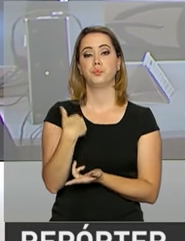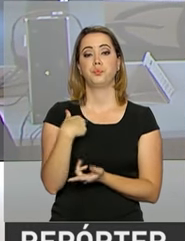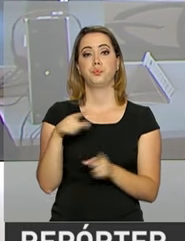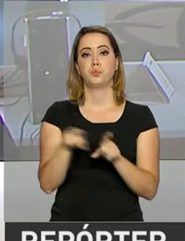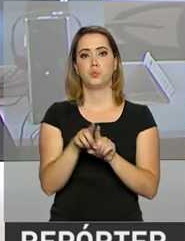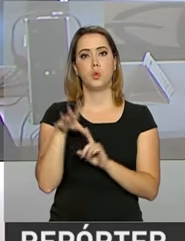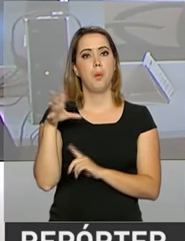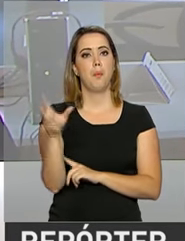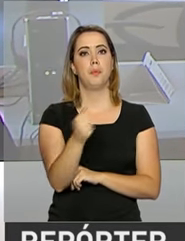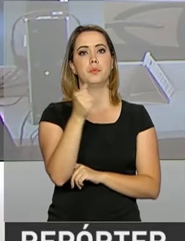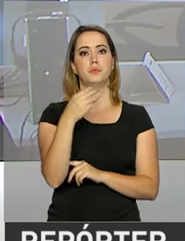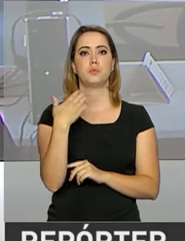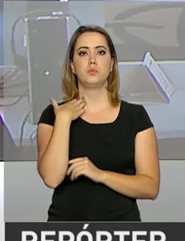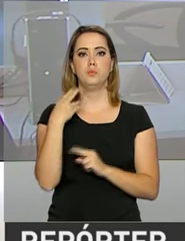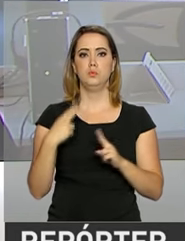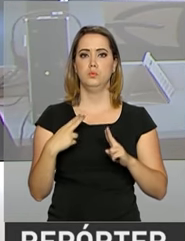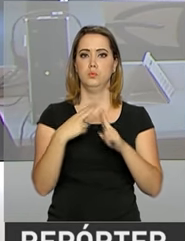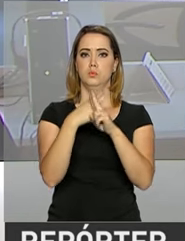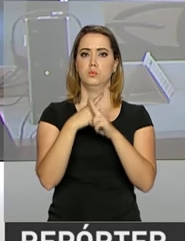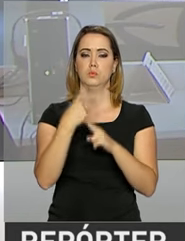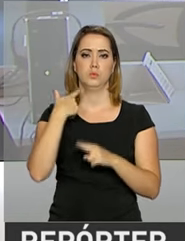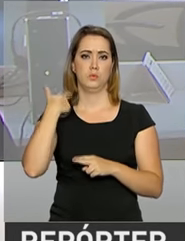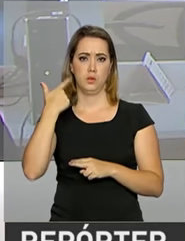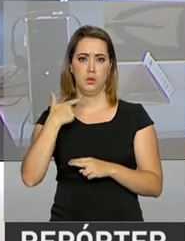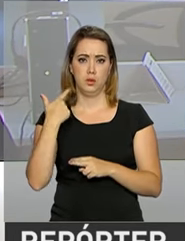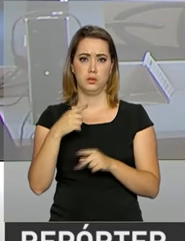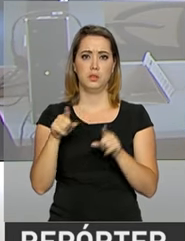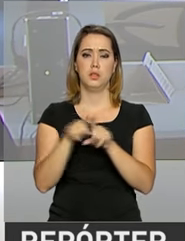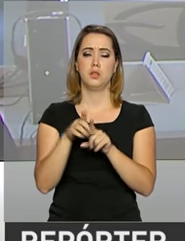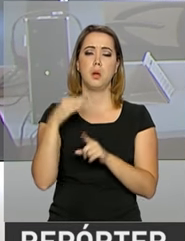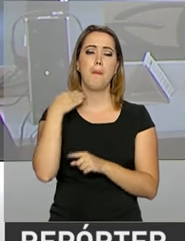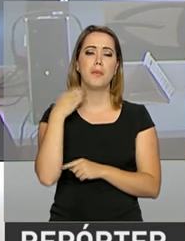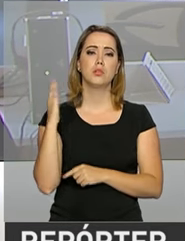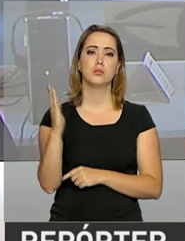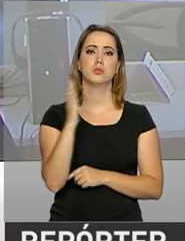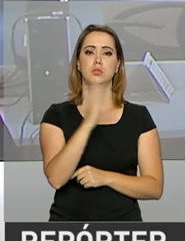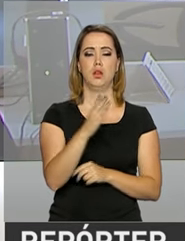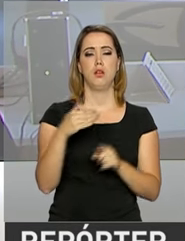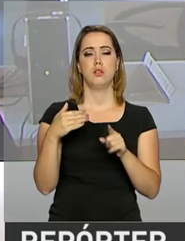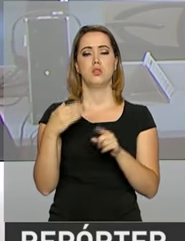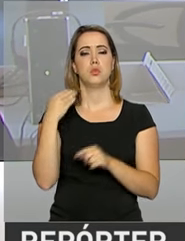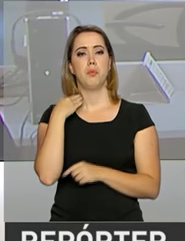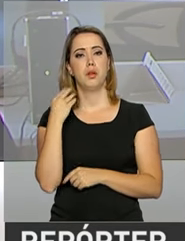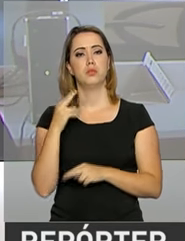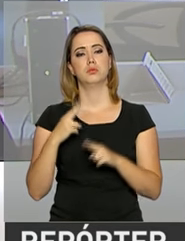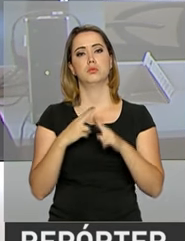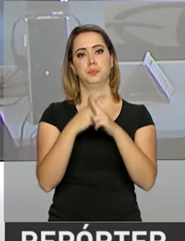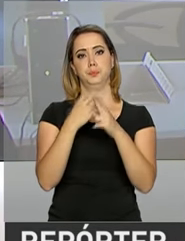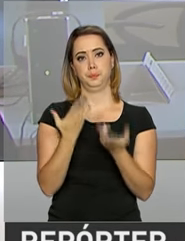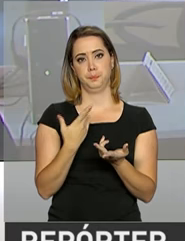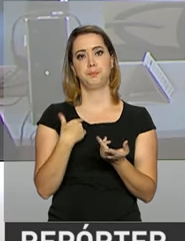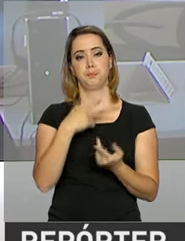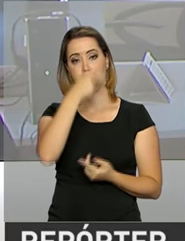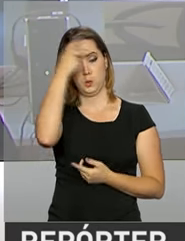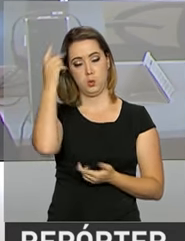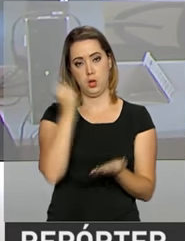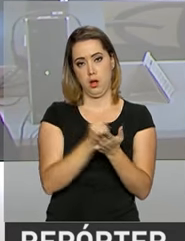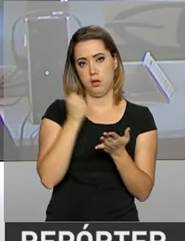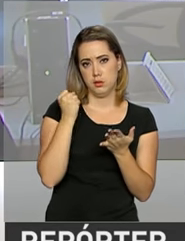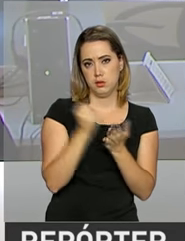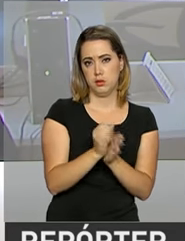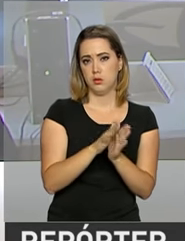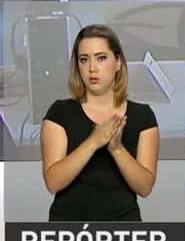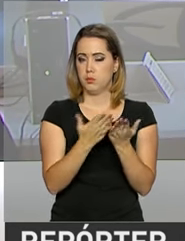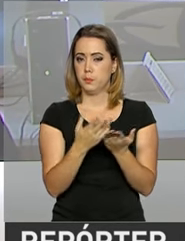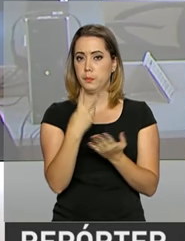e agências da Caixa e do Banco do Brasil até 30 de junho tem direito a receber o benefício quem trabalhou com carteira assinada por